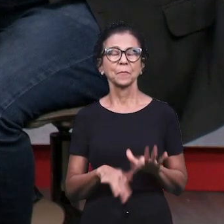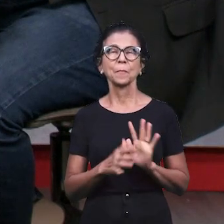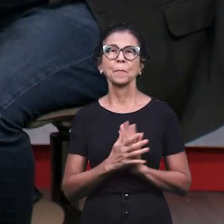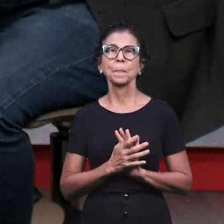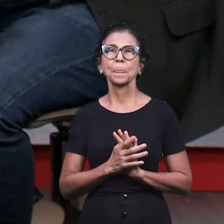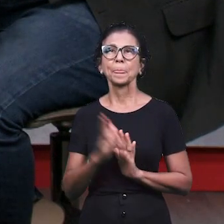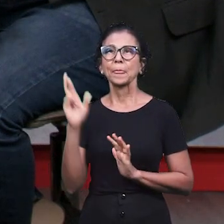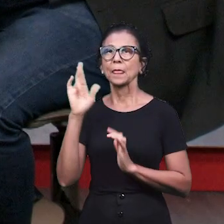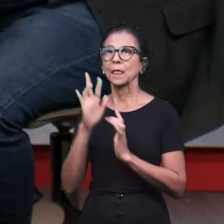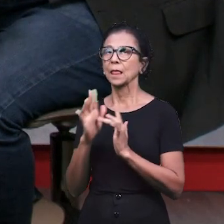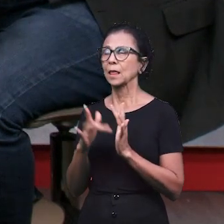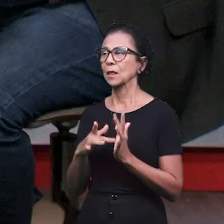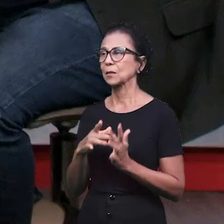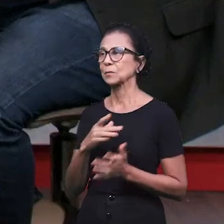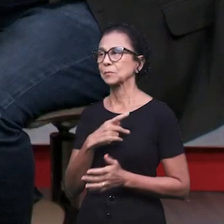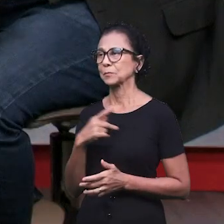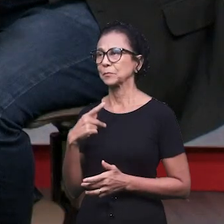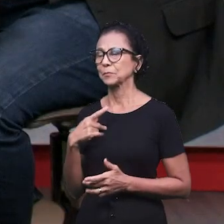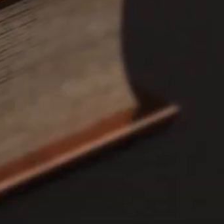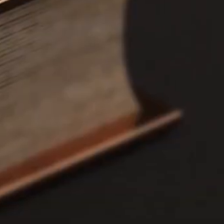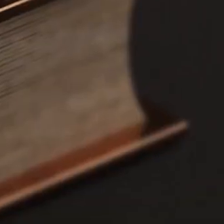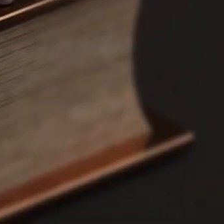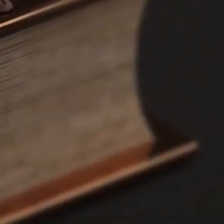episódio. Paz do Senhor, pastor Fábio. A paz do Senhor.